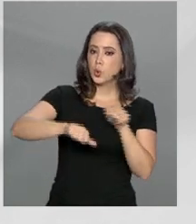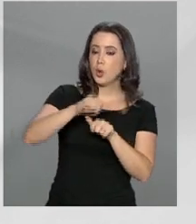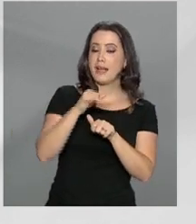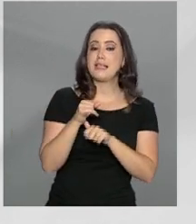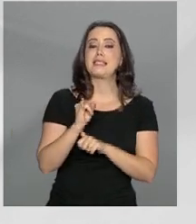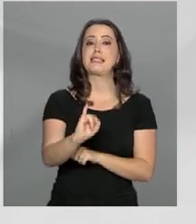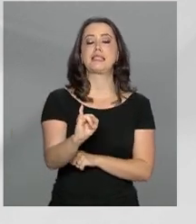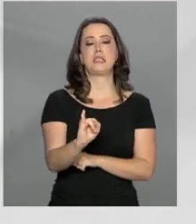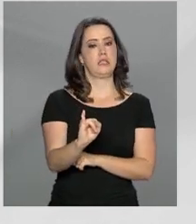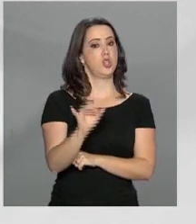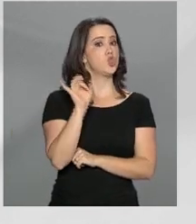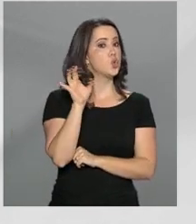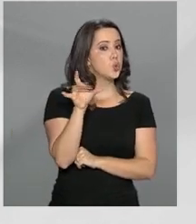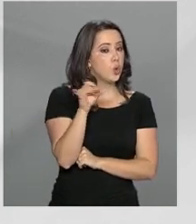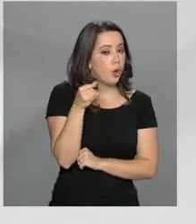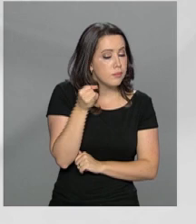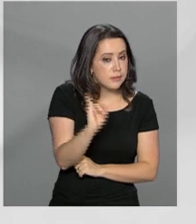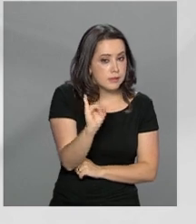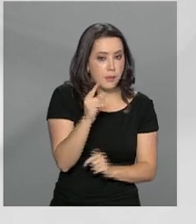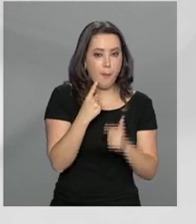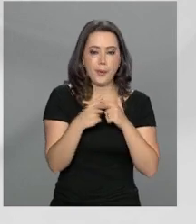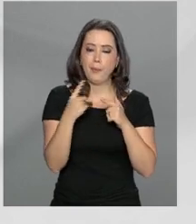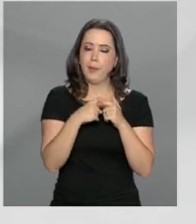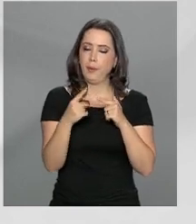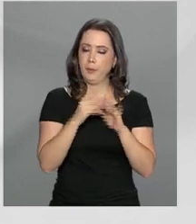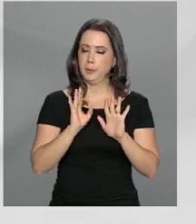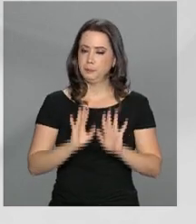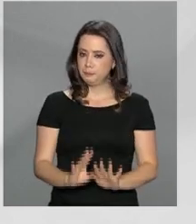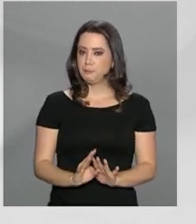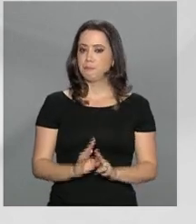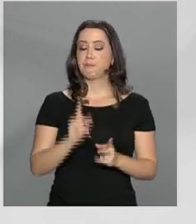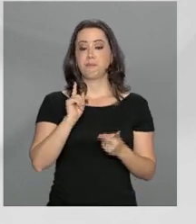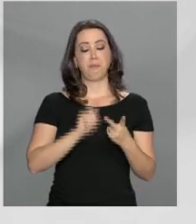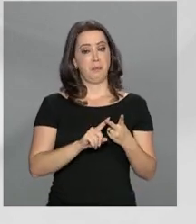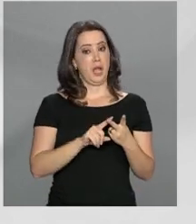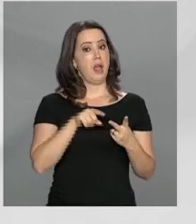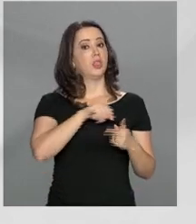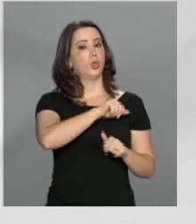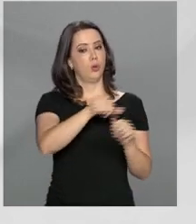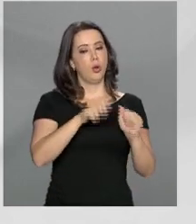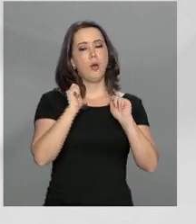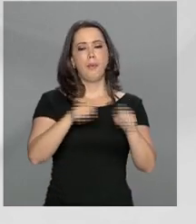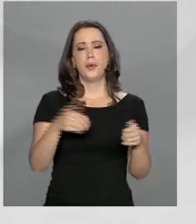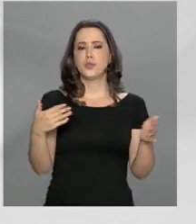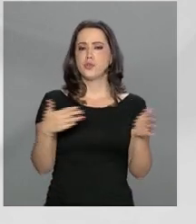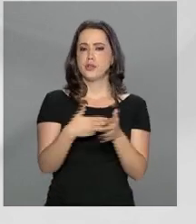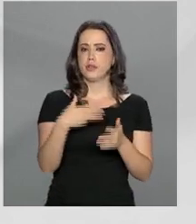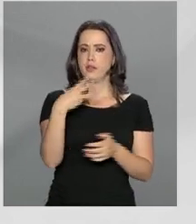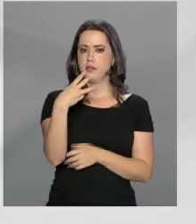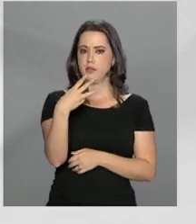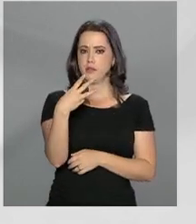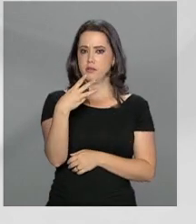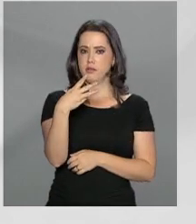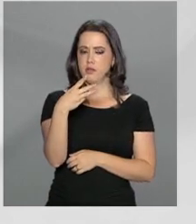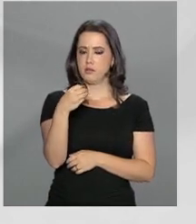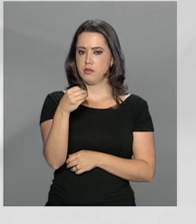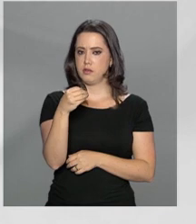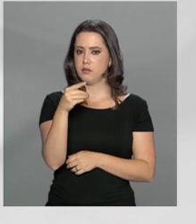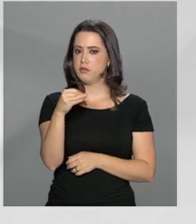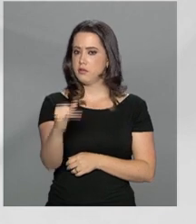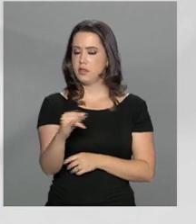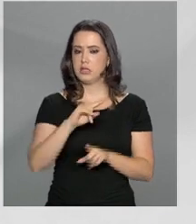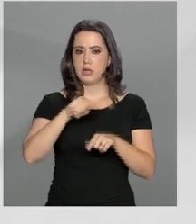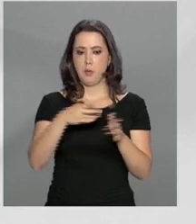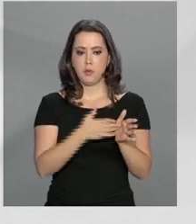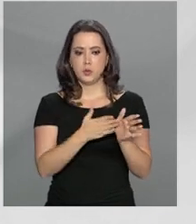a troca somente em casos de defeito ou vício. A troca pode ser feita em até 30 dias. Passado